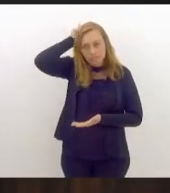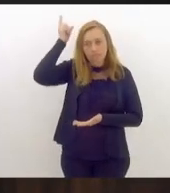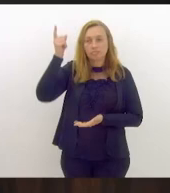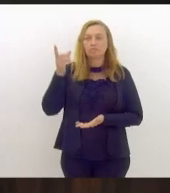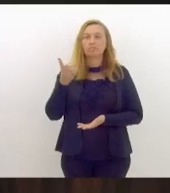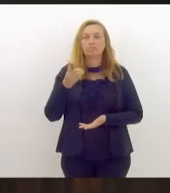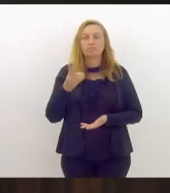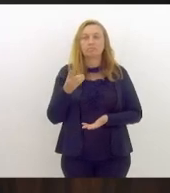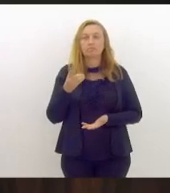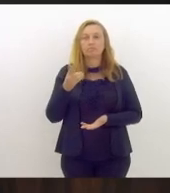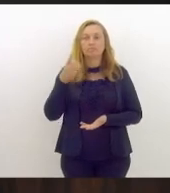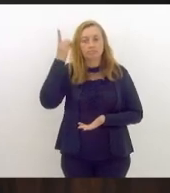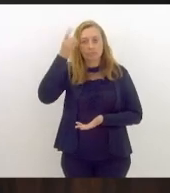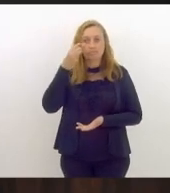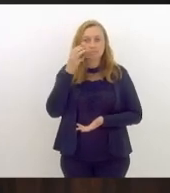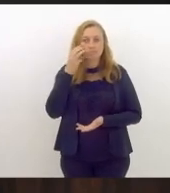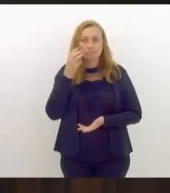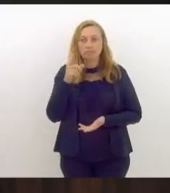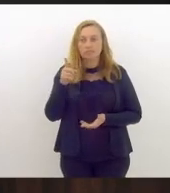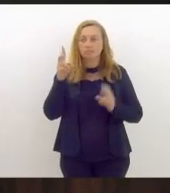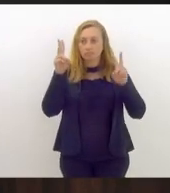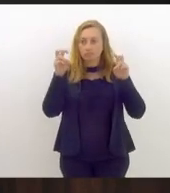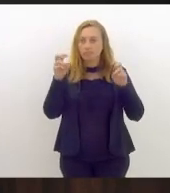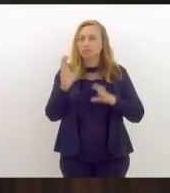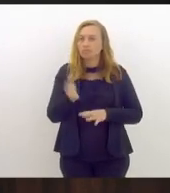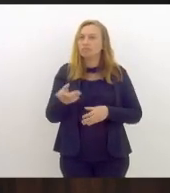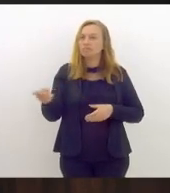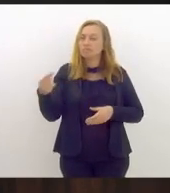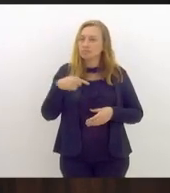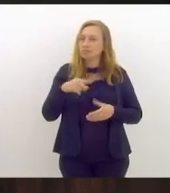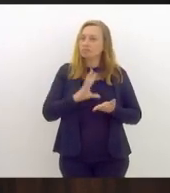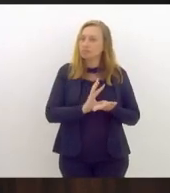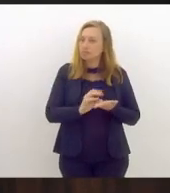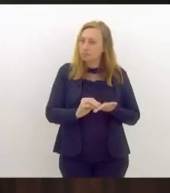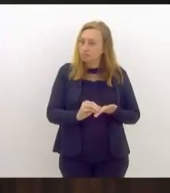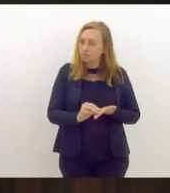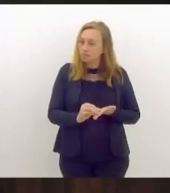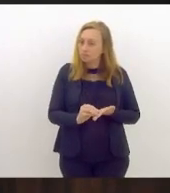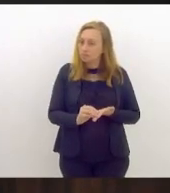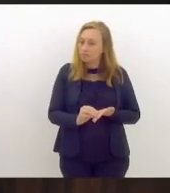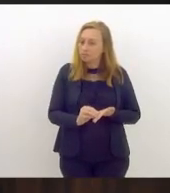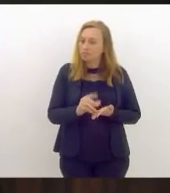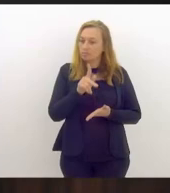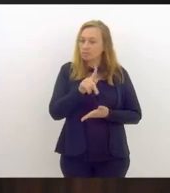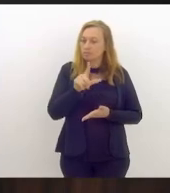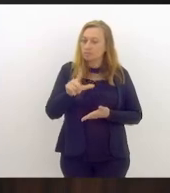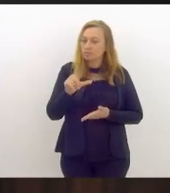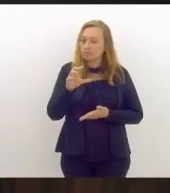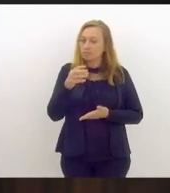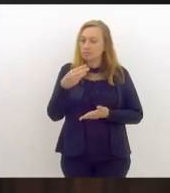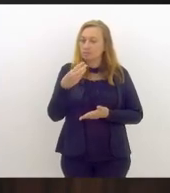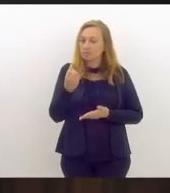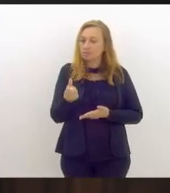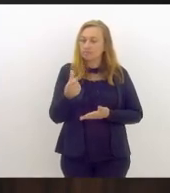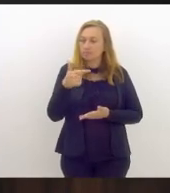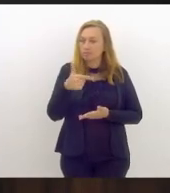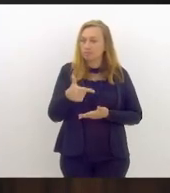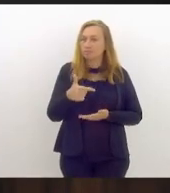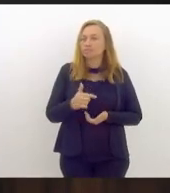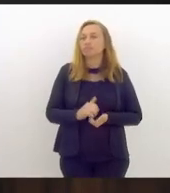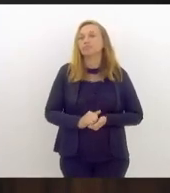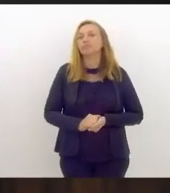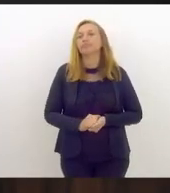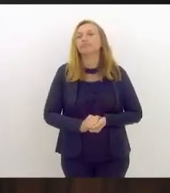deputado Luiz Paulo, deputado Valdec. Essa matéria já veio à pauta, que é o PLC 62,